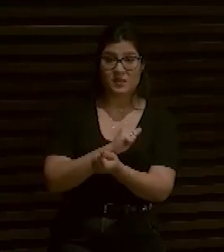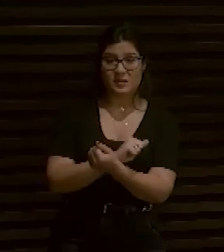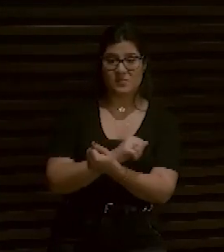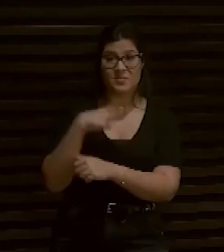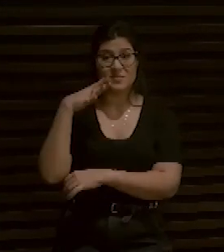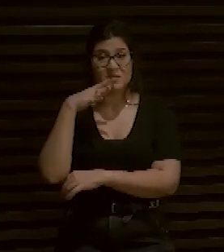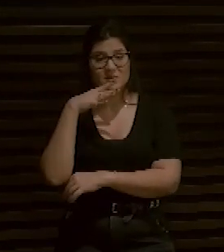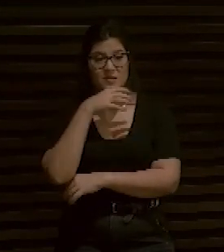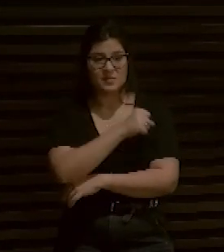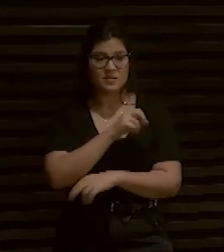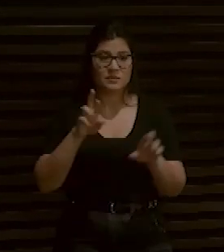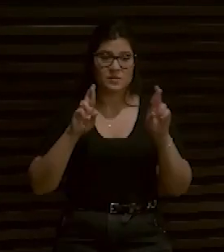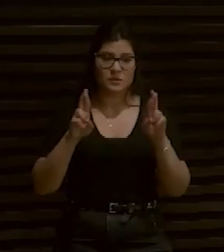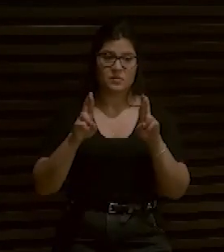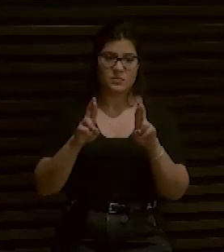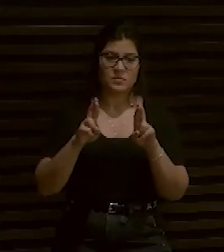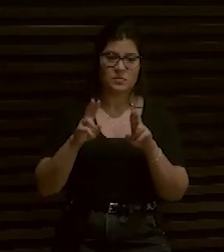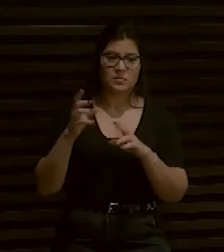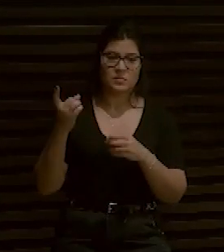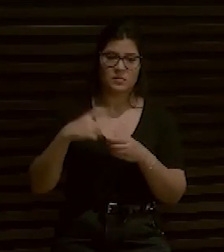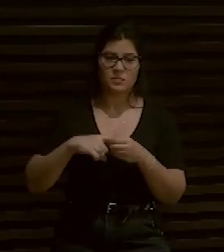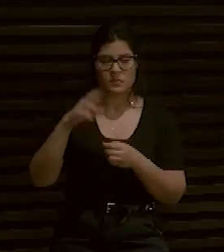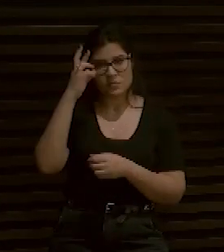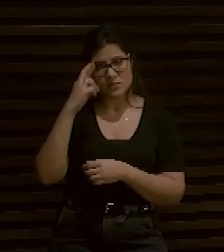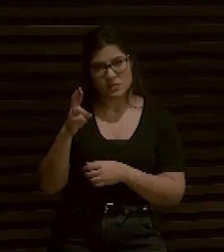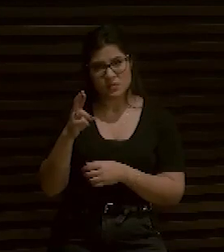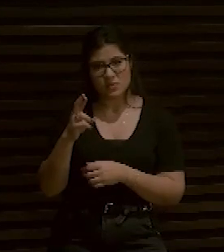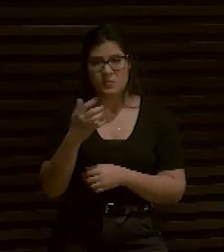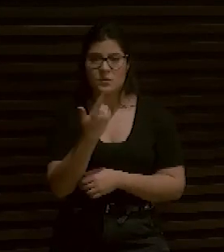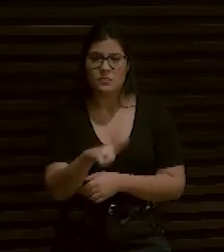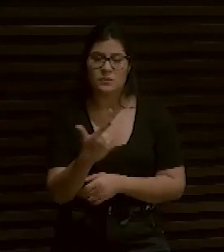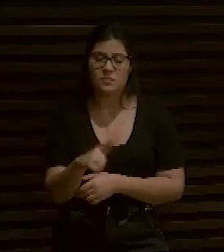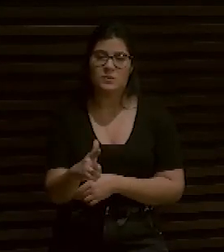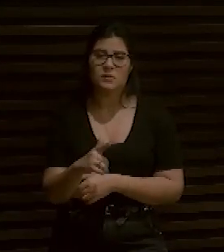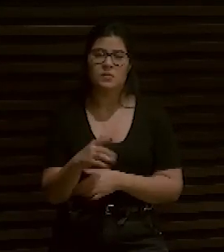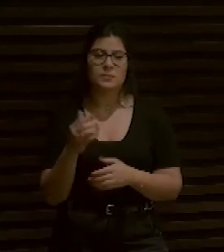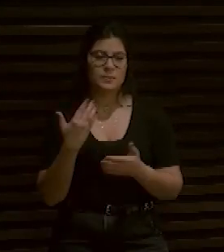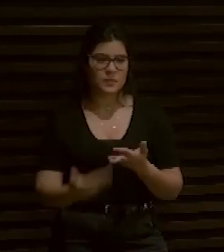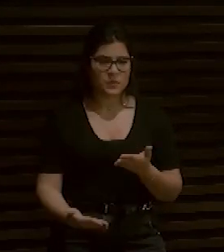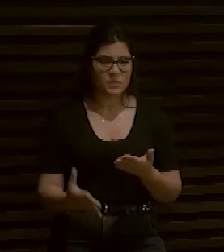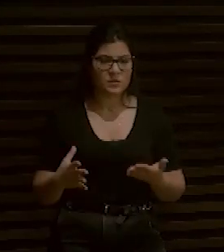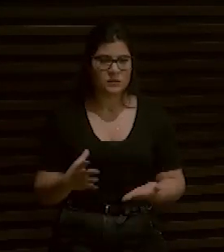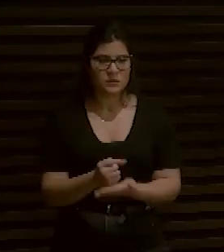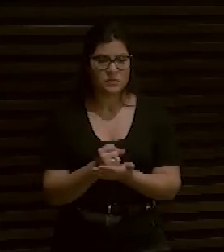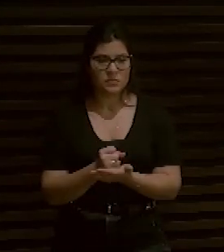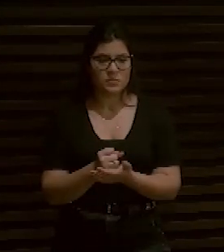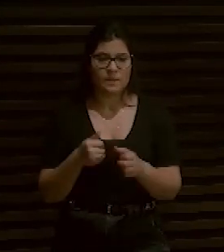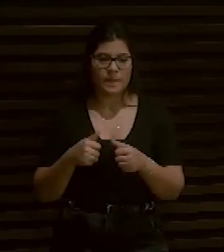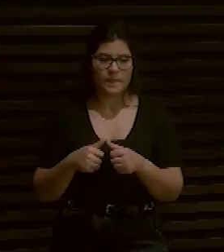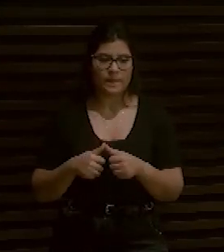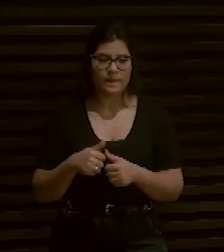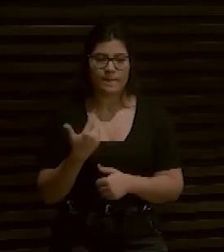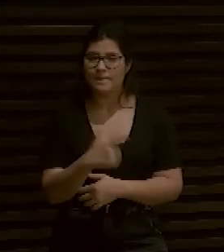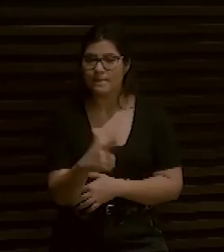Nenhum vai ser lançado fora. Não existe perda de salvação. Se você tem escutado isso por aí afora, isso é uma mentira.